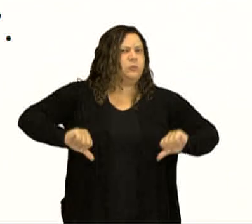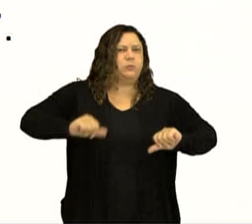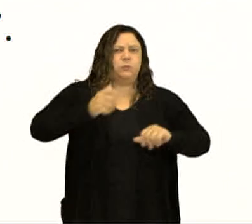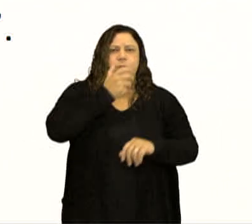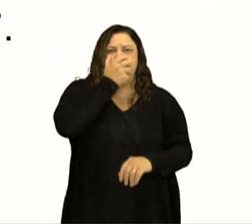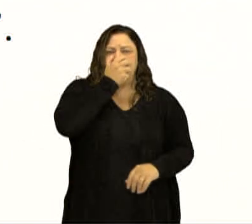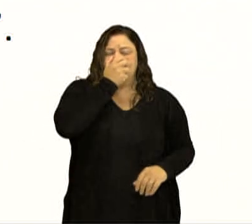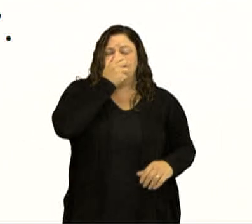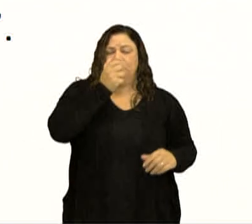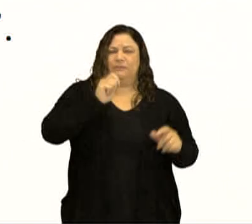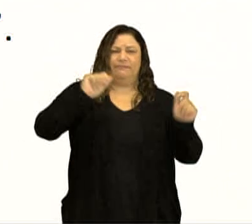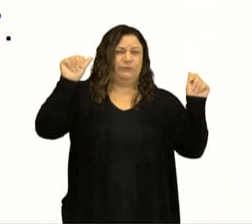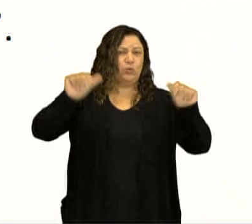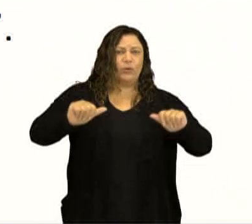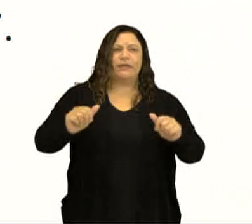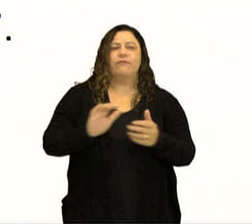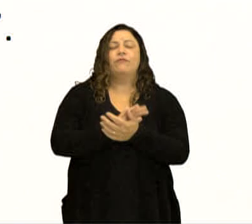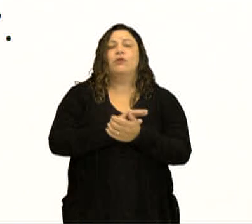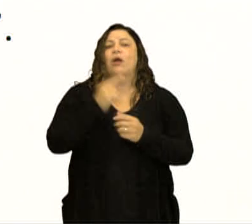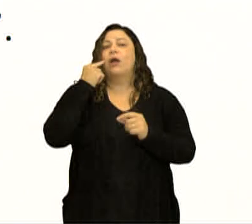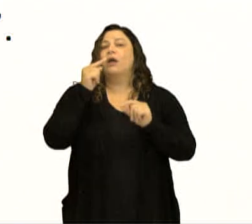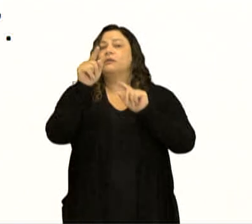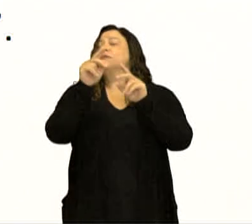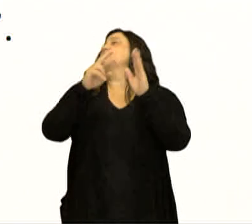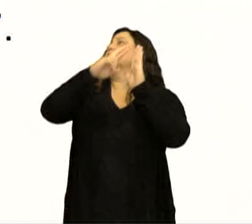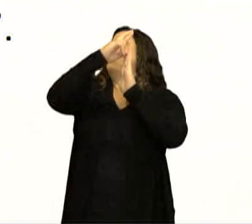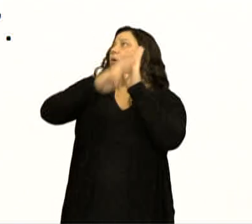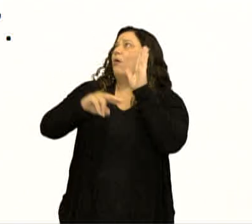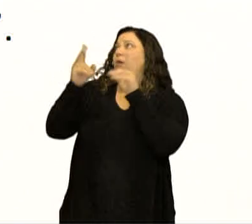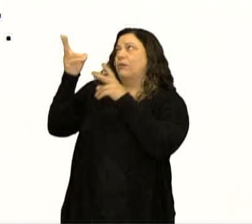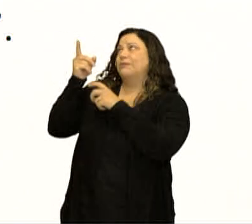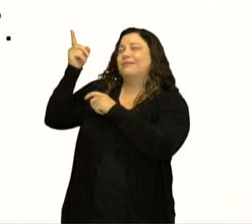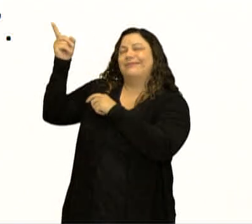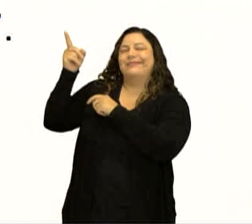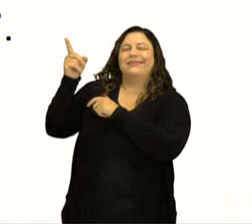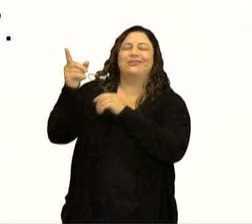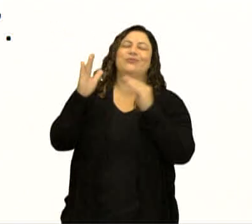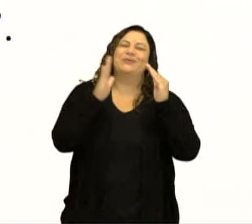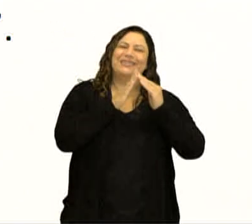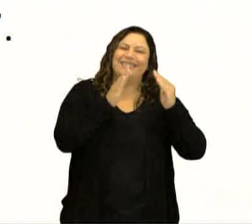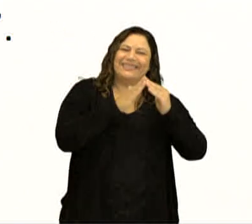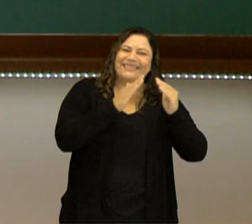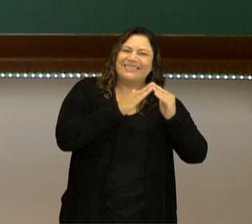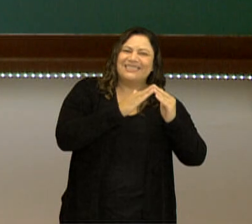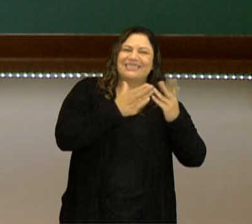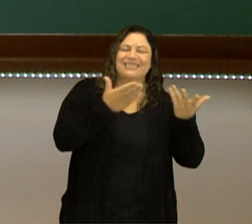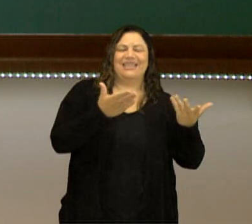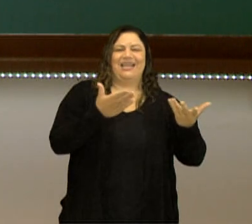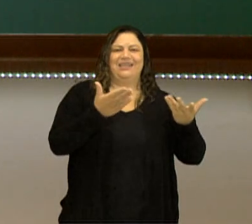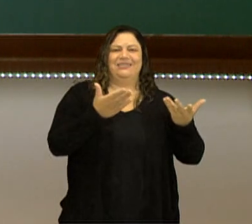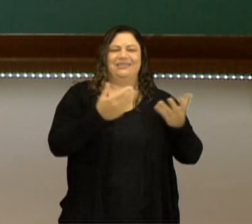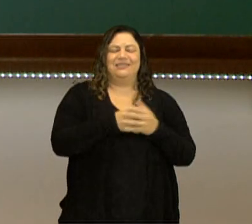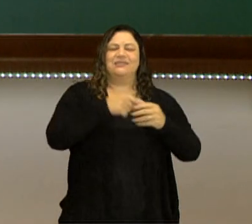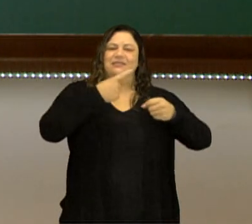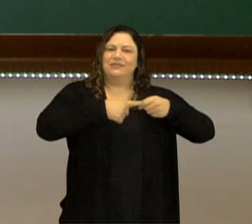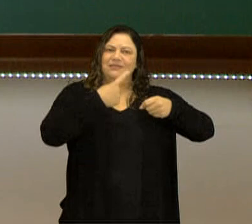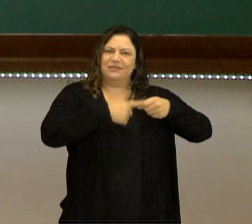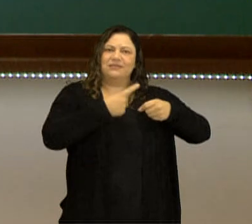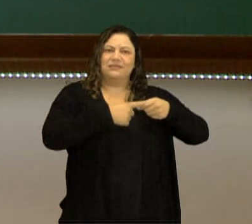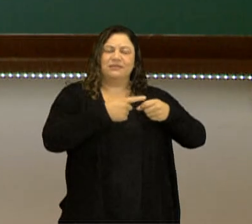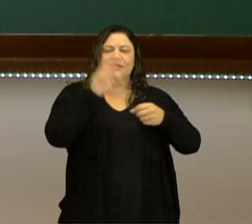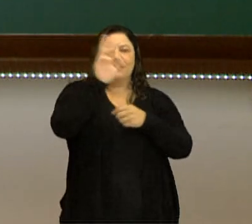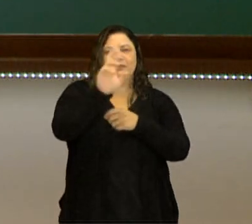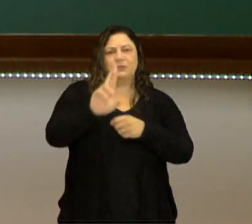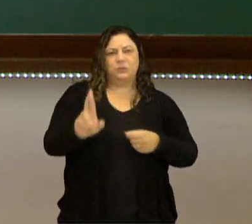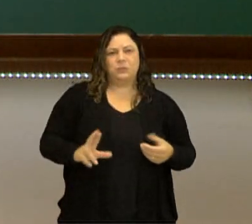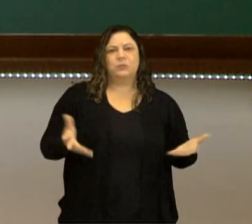asfixiante. Esse aqui é um relato que mostra um pouco como eram as habitações dessas pessoas que viviam nas cidades